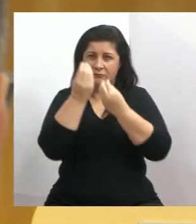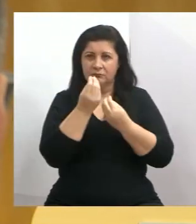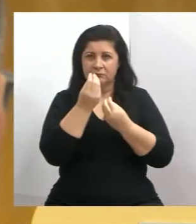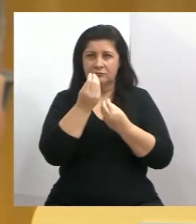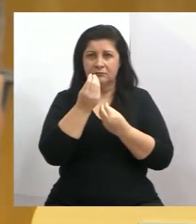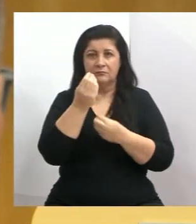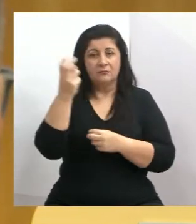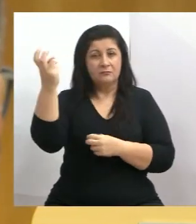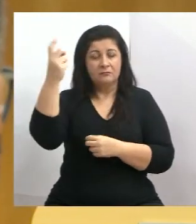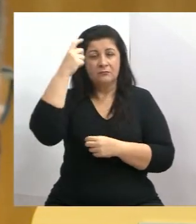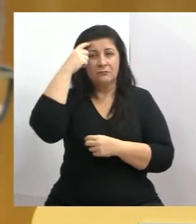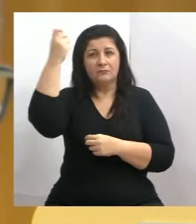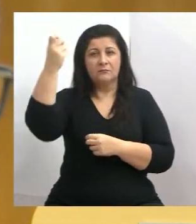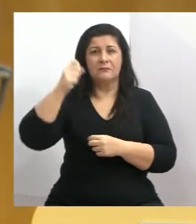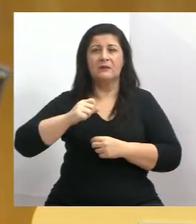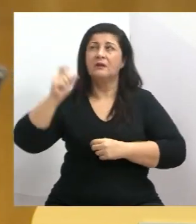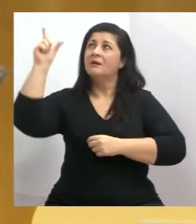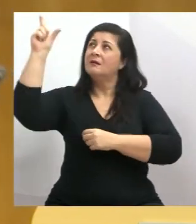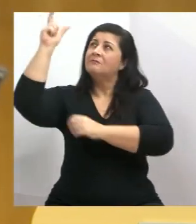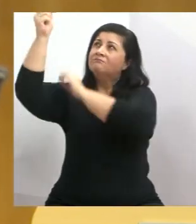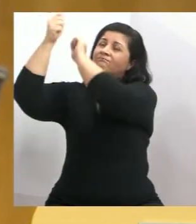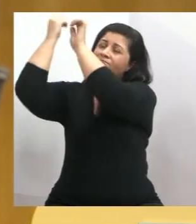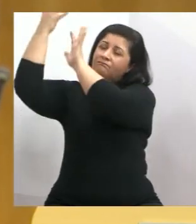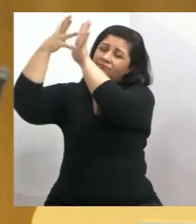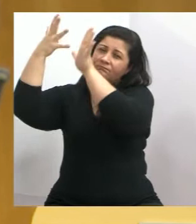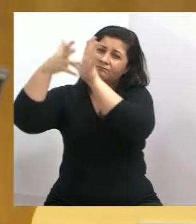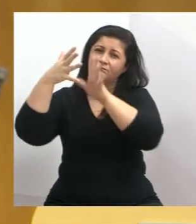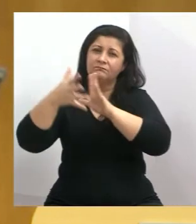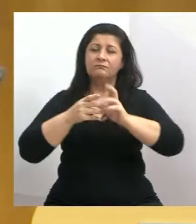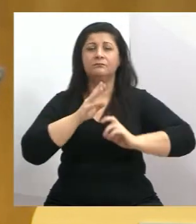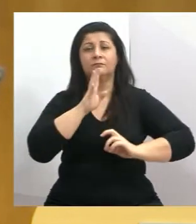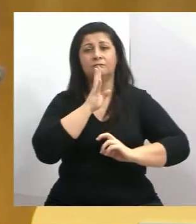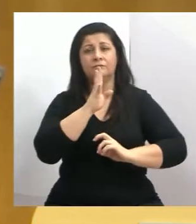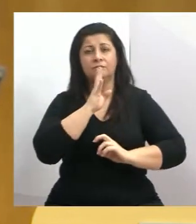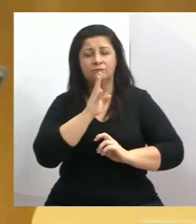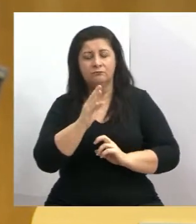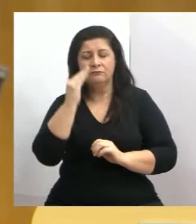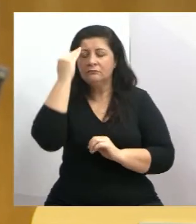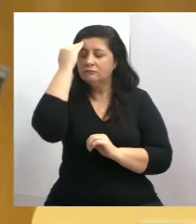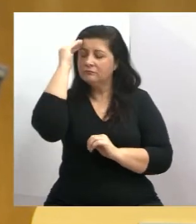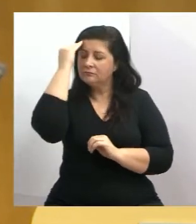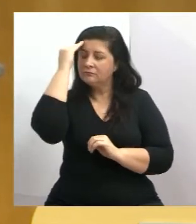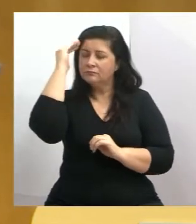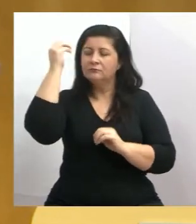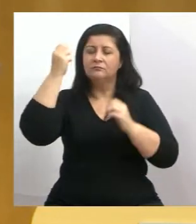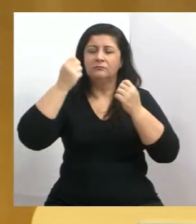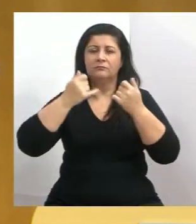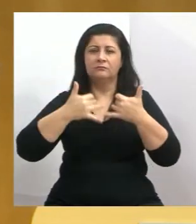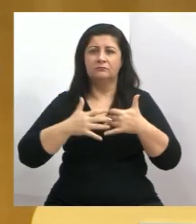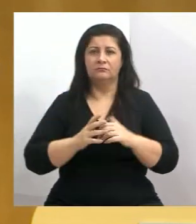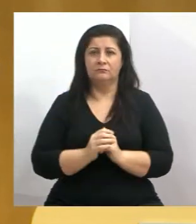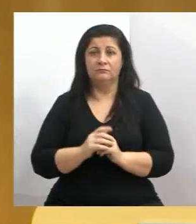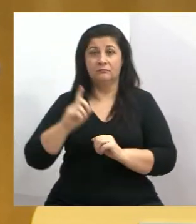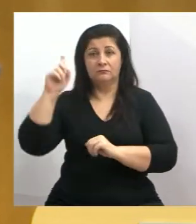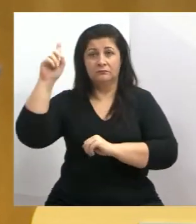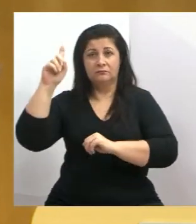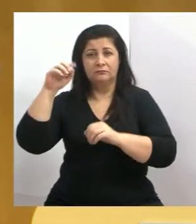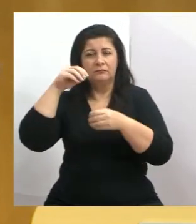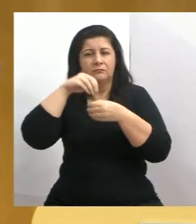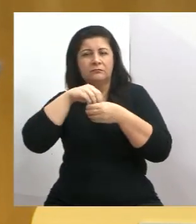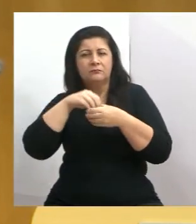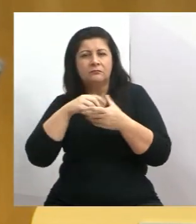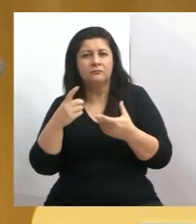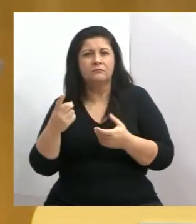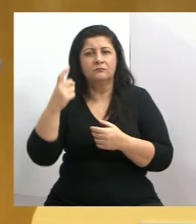de sua boca procedem o conhecimento e o discernimento ele reserva a